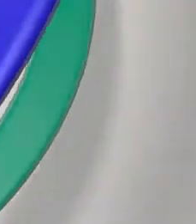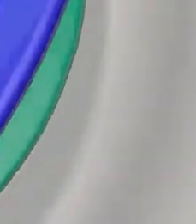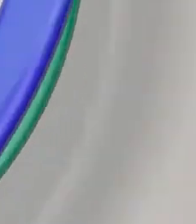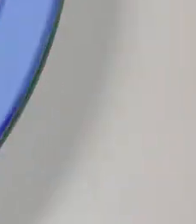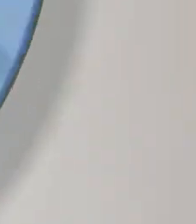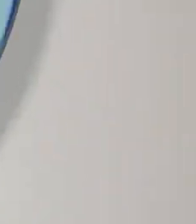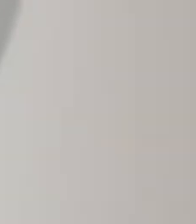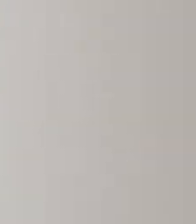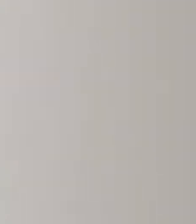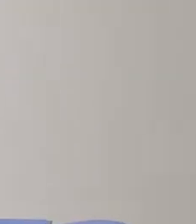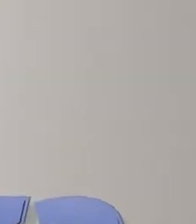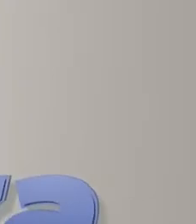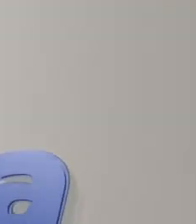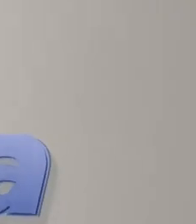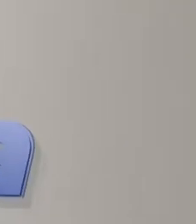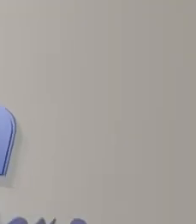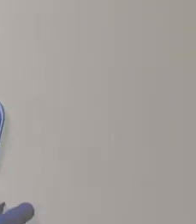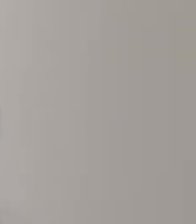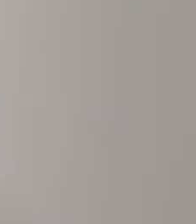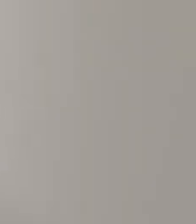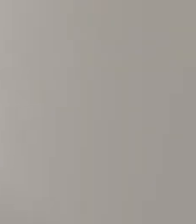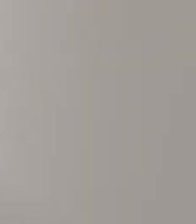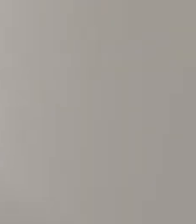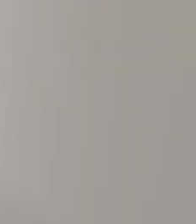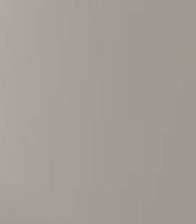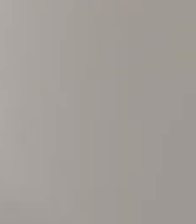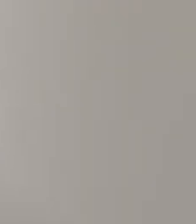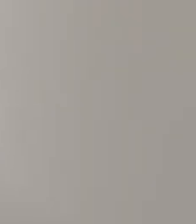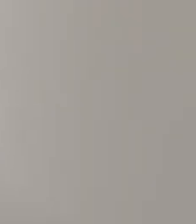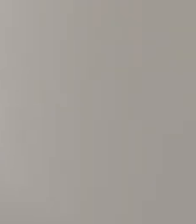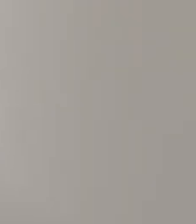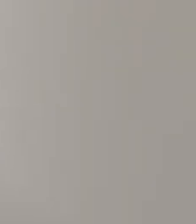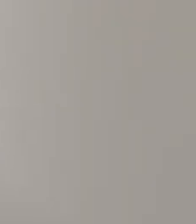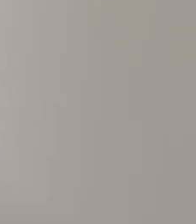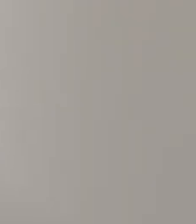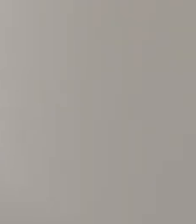TV Fortaleza, a emissora da Casa do Povo.